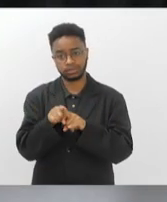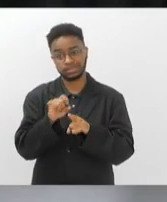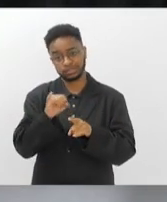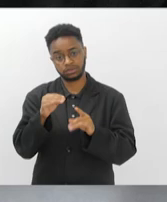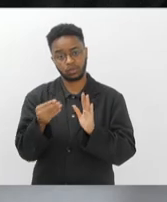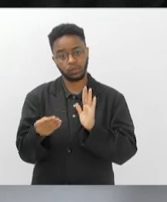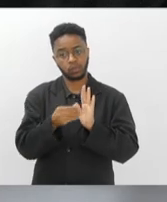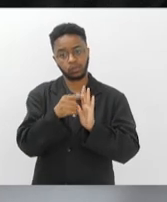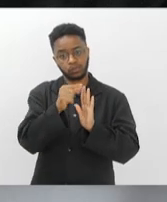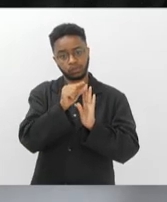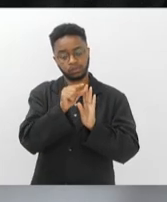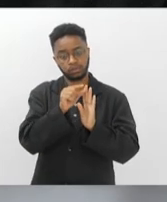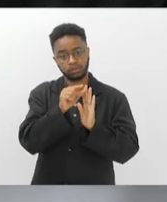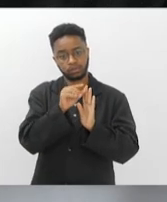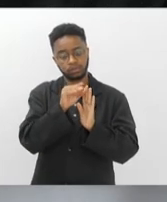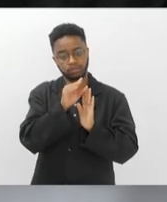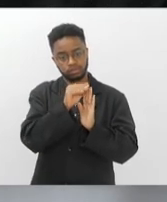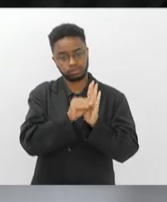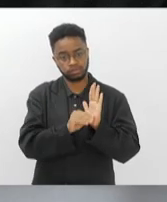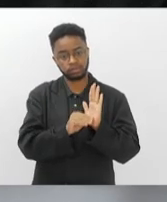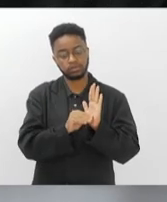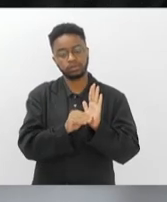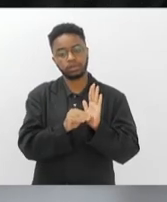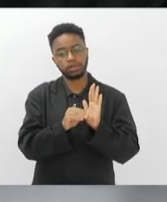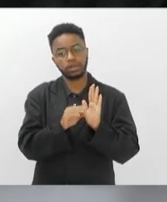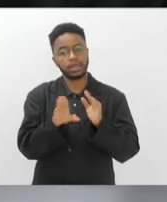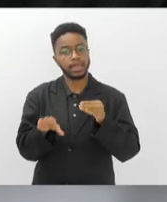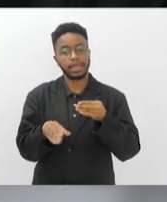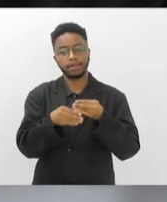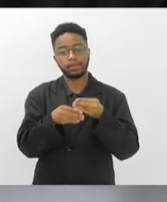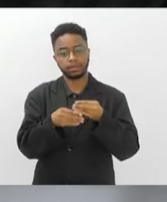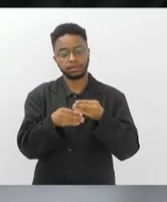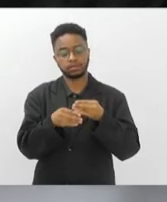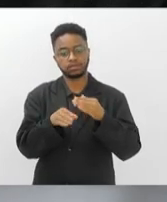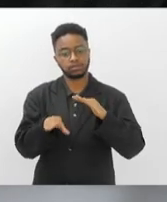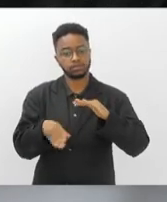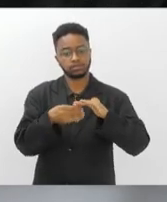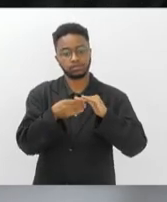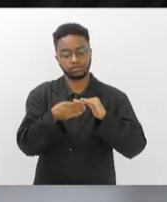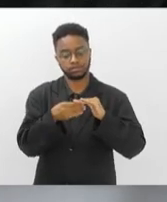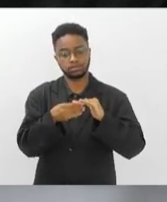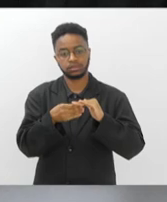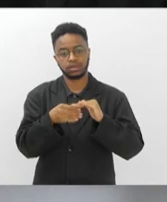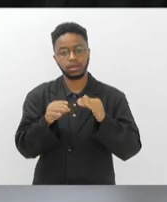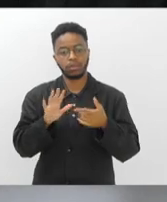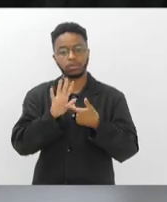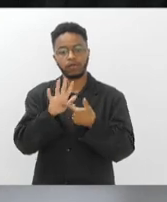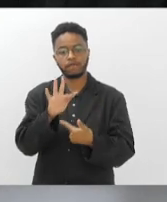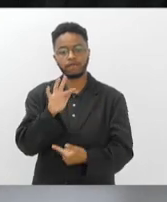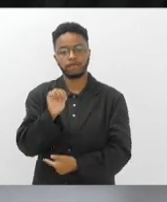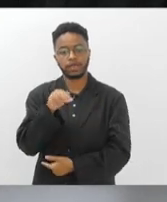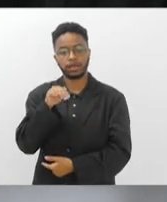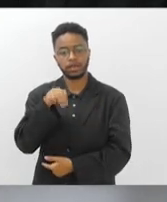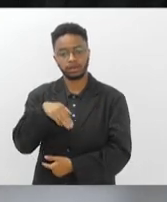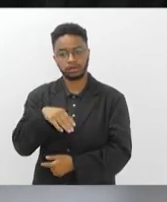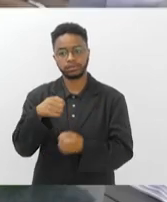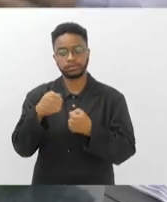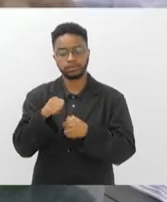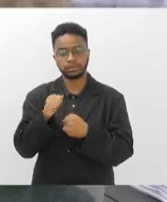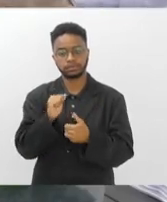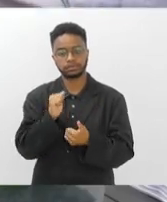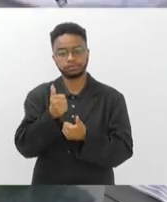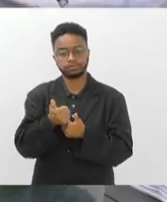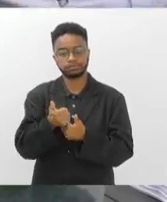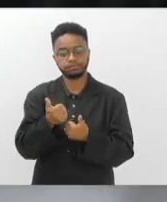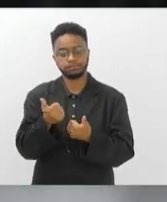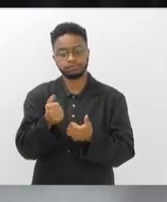incorporar, então, ao seu relatório, uma emenda pela constitucionalidade com emenda, para apontar o FECAM e por força de lei, poder